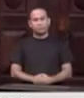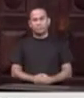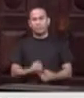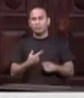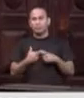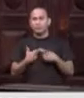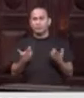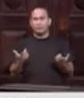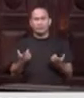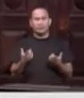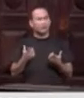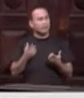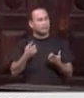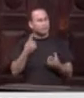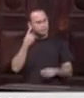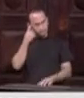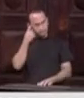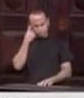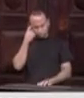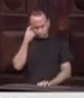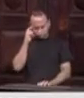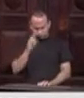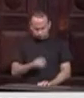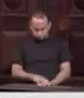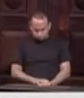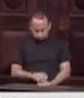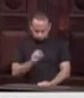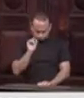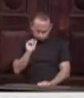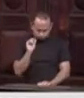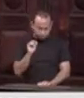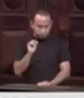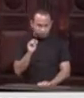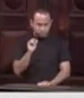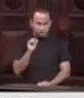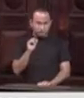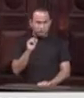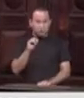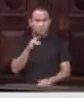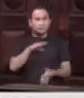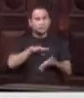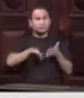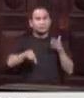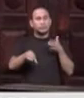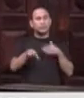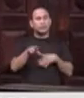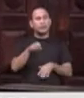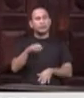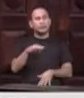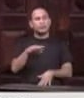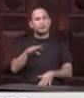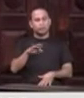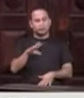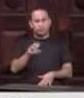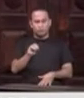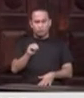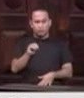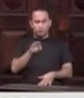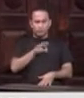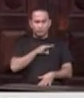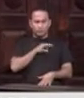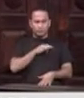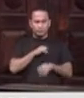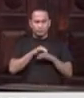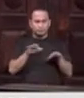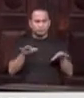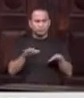Porque senão fica a impressão de que nós estamos retirando o efetivo do policiamento